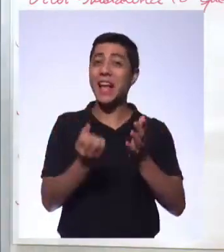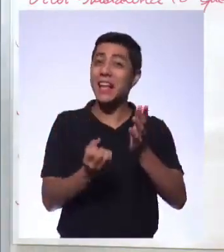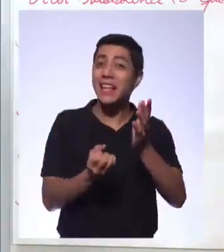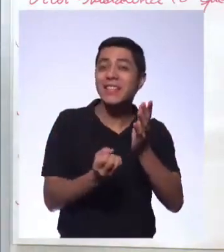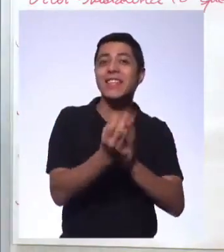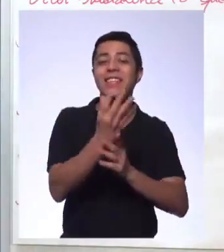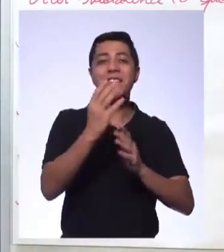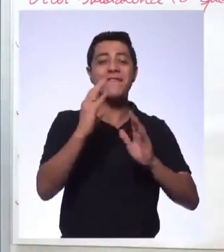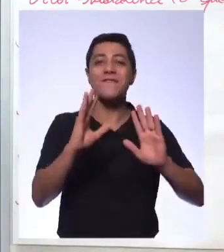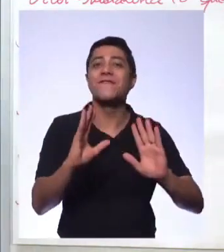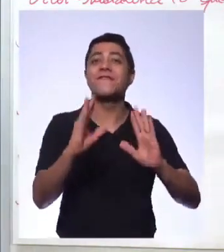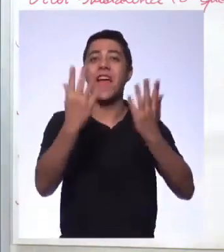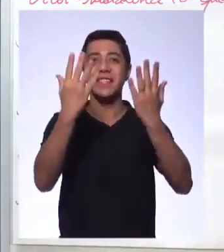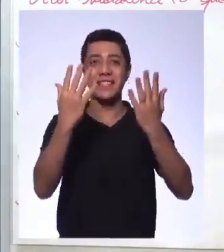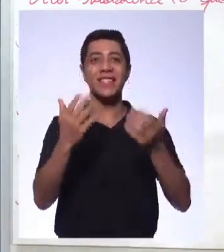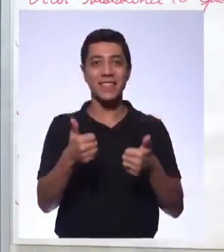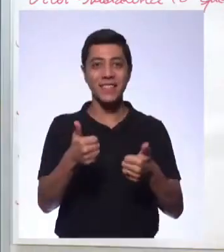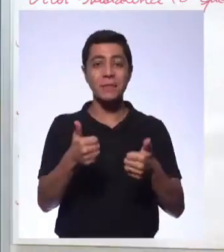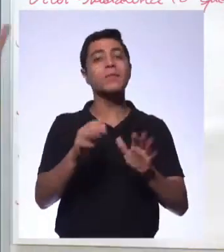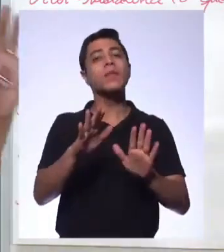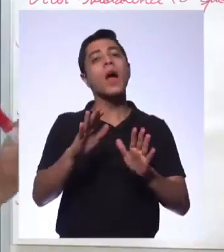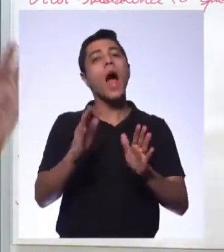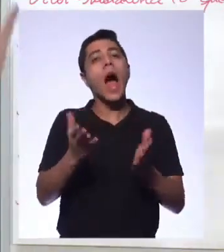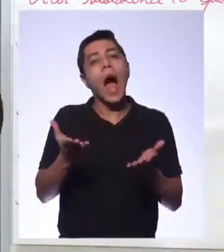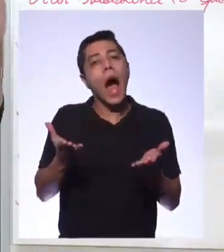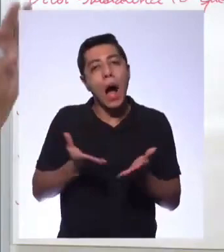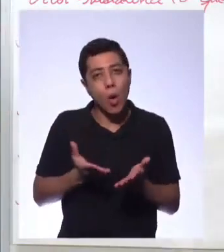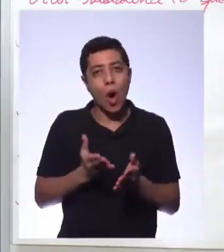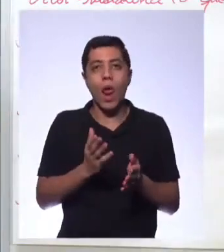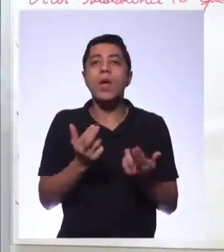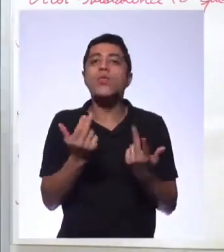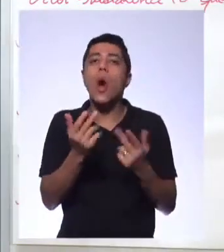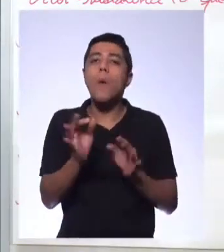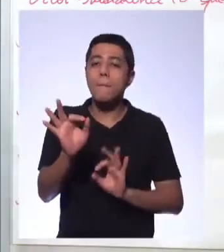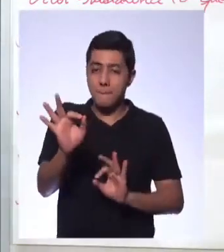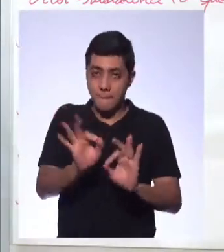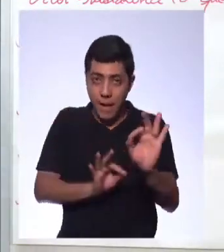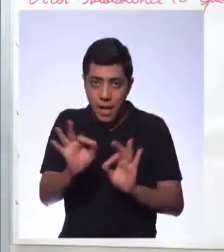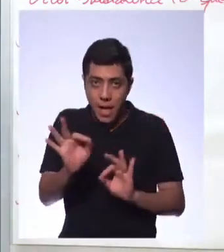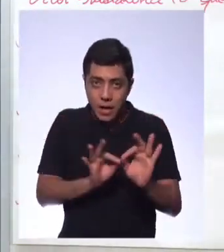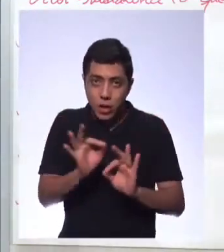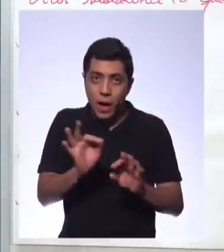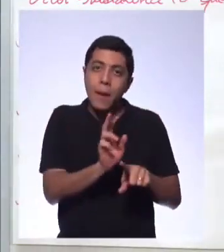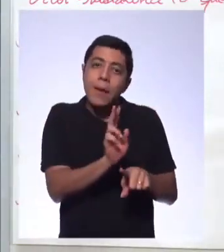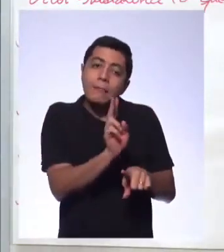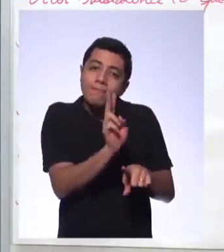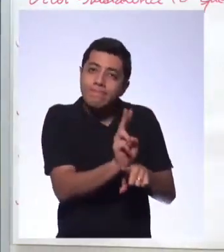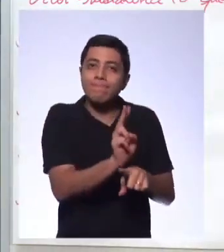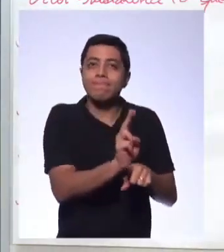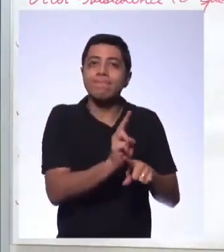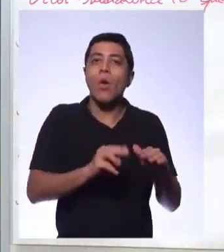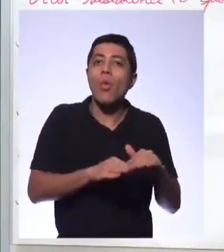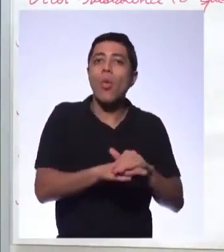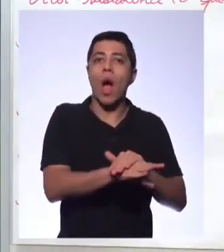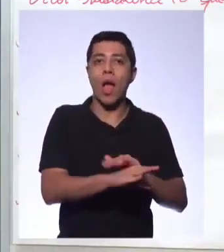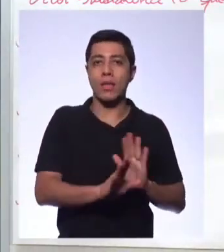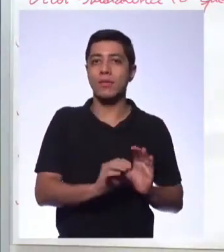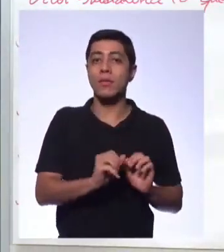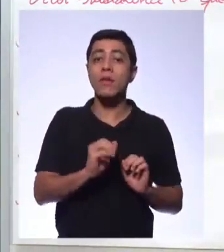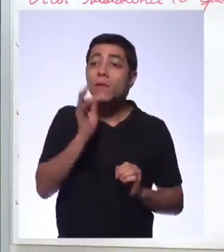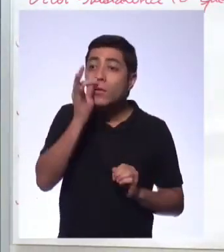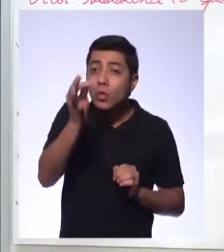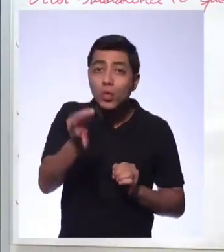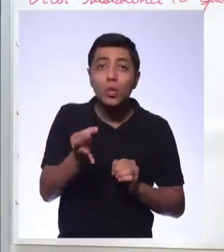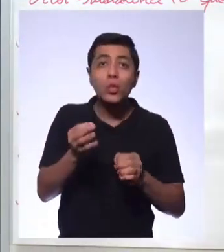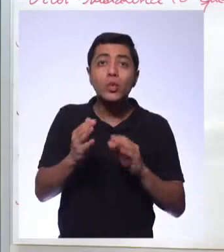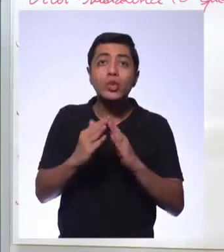vai só planejar. Planejar e deixar esse projeto guardadinho para um momento propício, tá bom? Então, gente, o